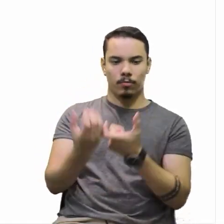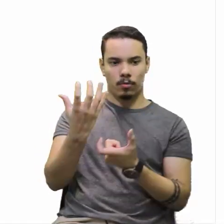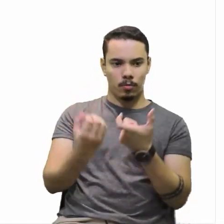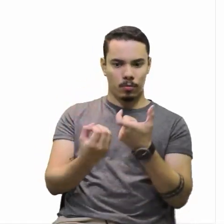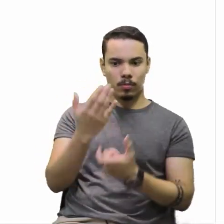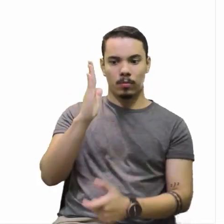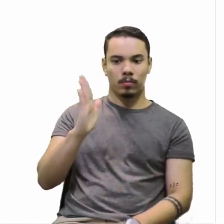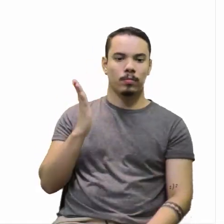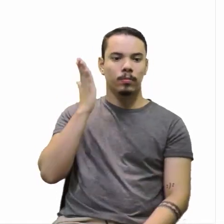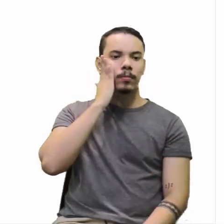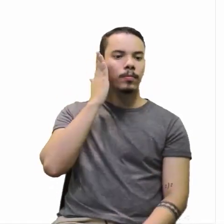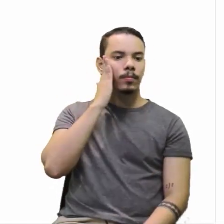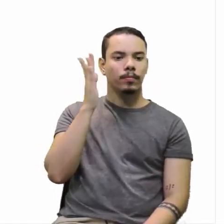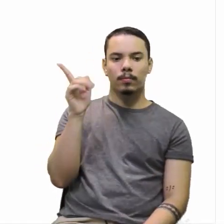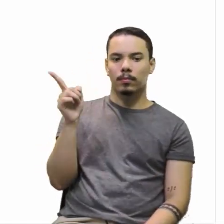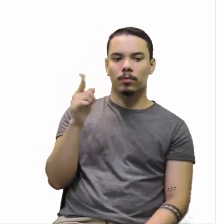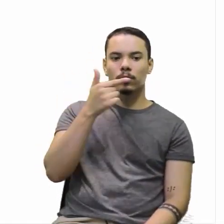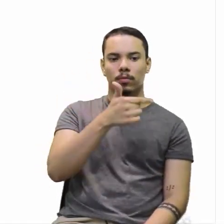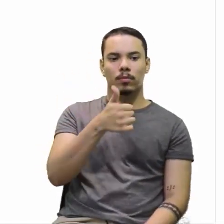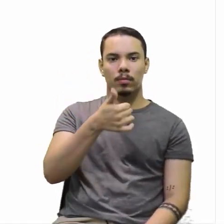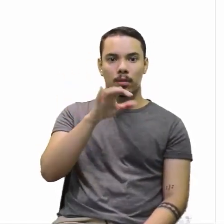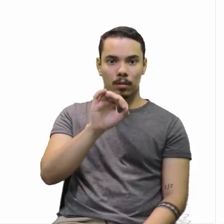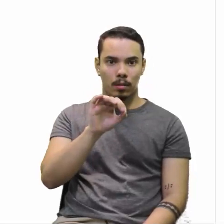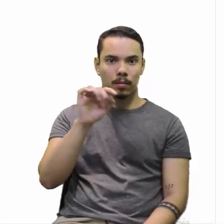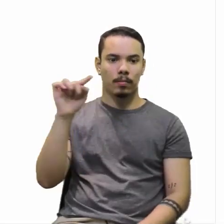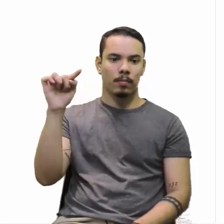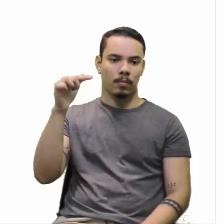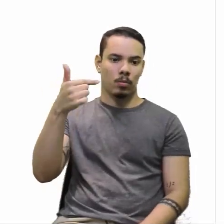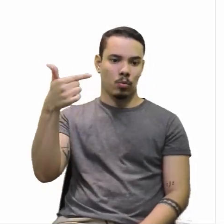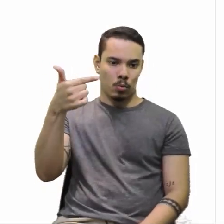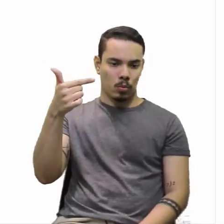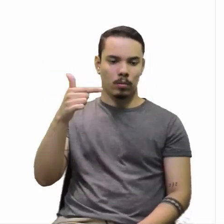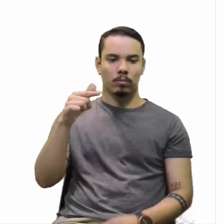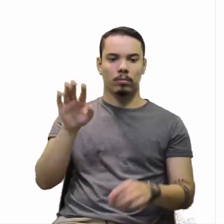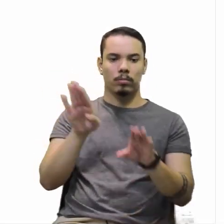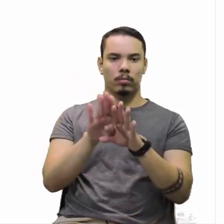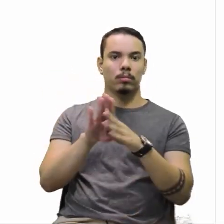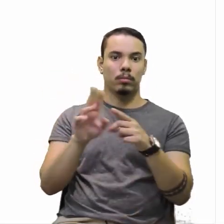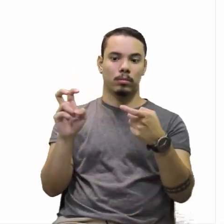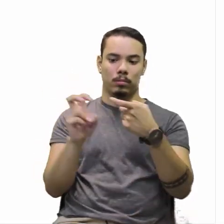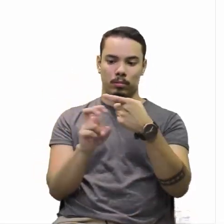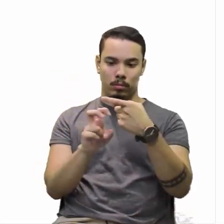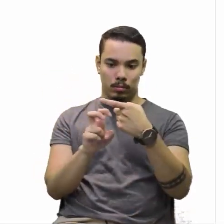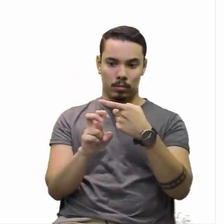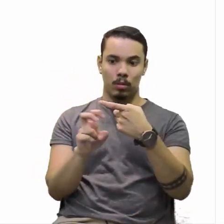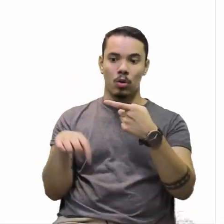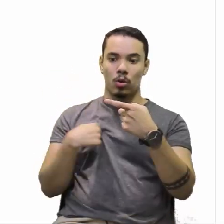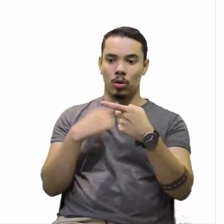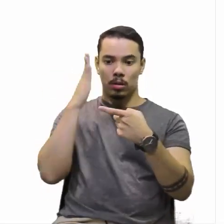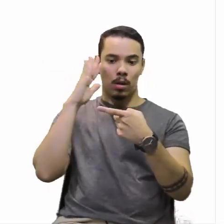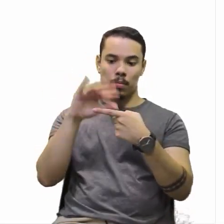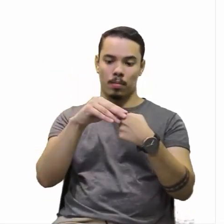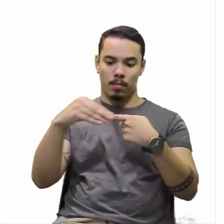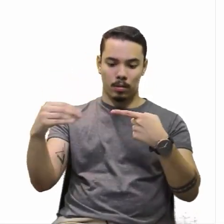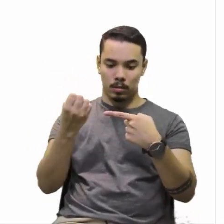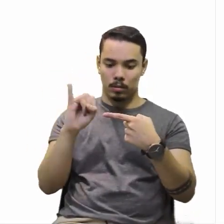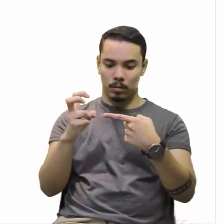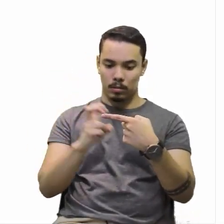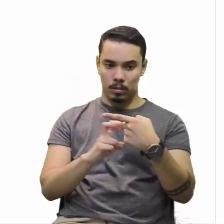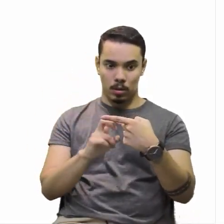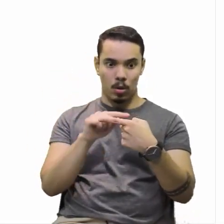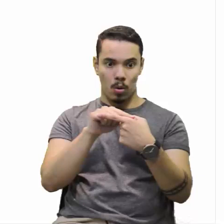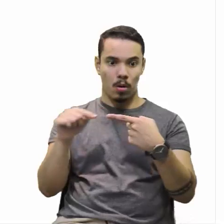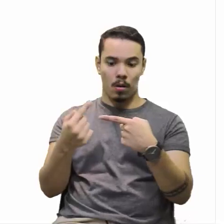vimos que é 2 vezes 10 a menos 2, né? Pegando lá, a resistência foi dada como 5 ohms. 2 dividido por 5 é